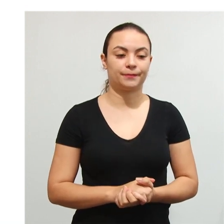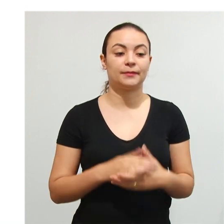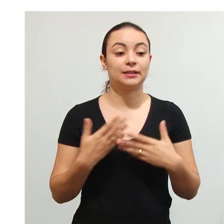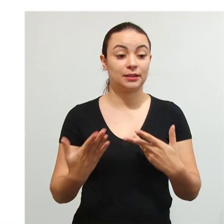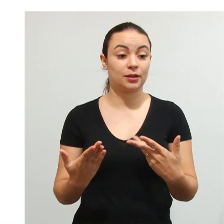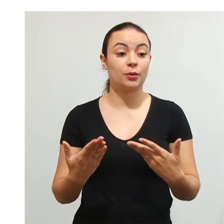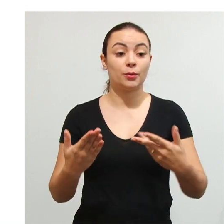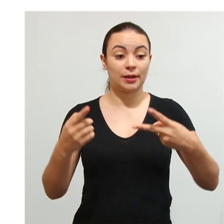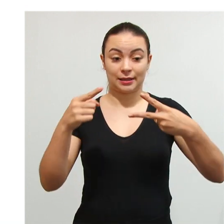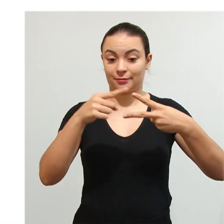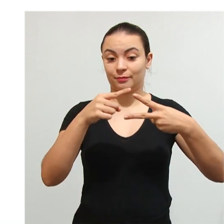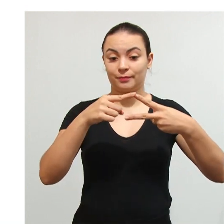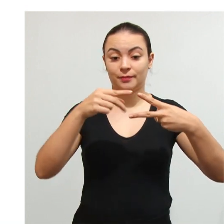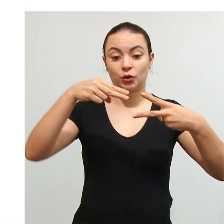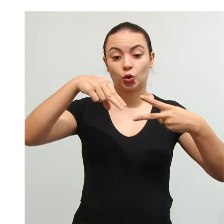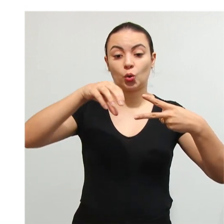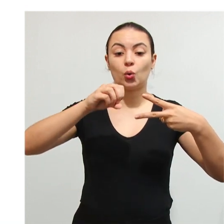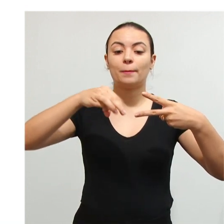empréstimo